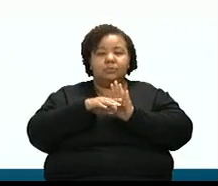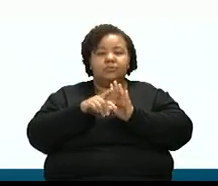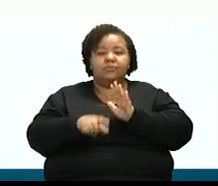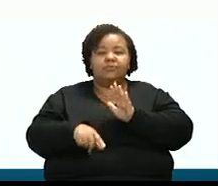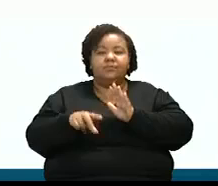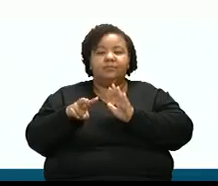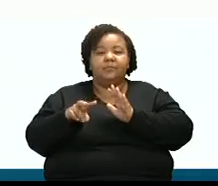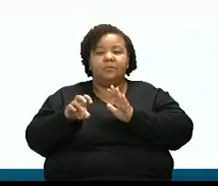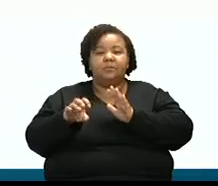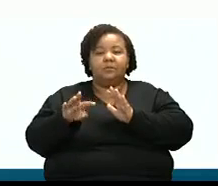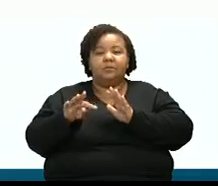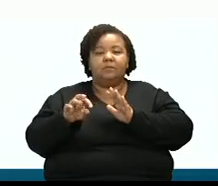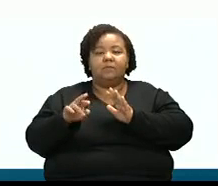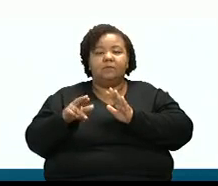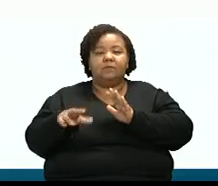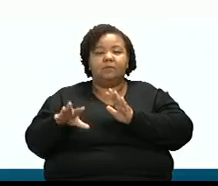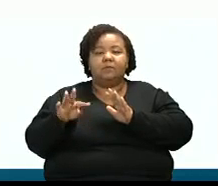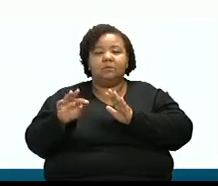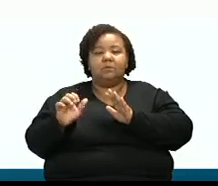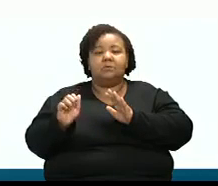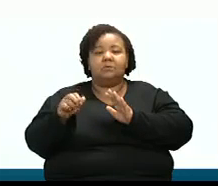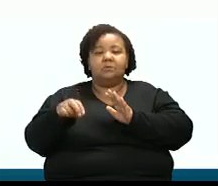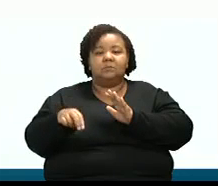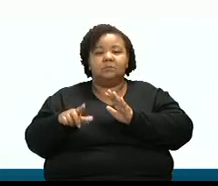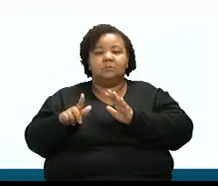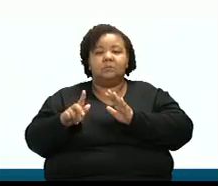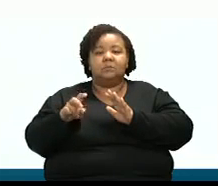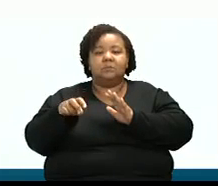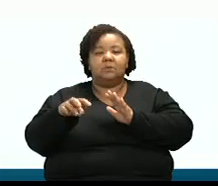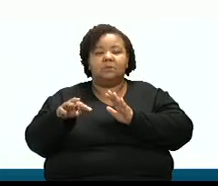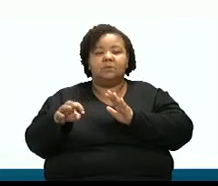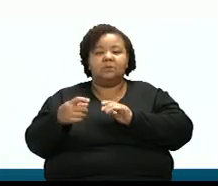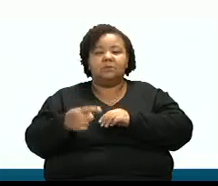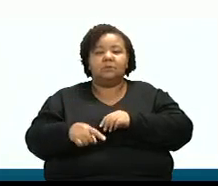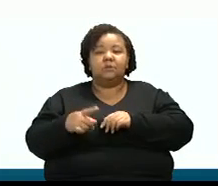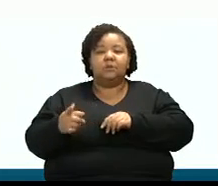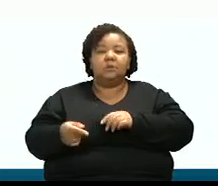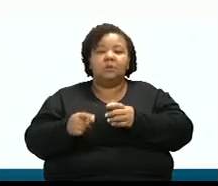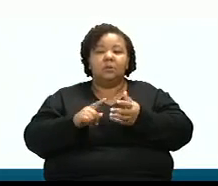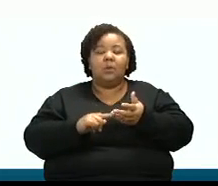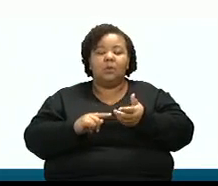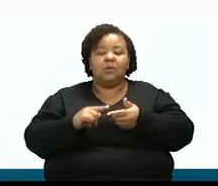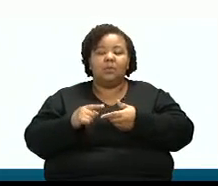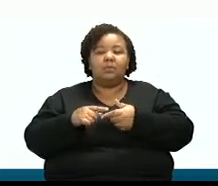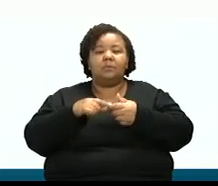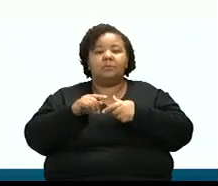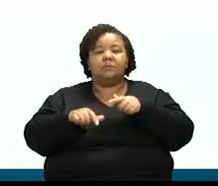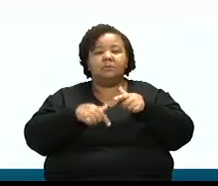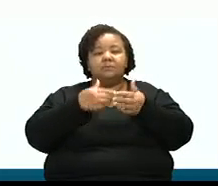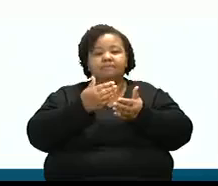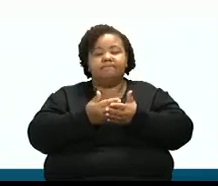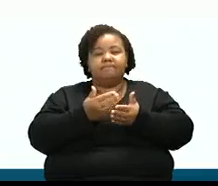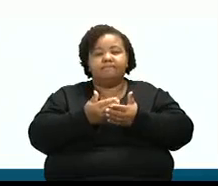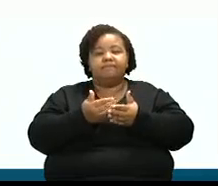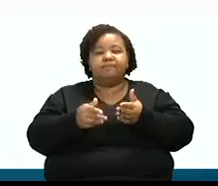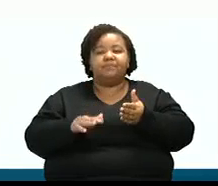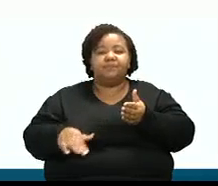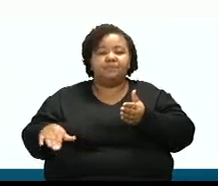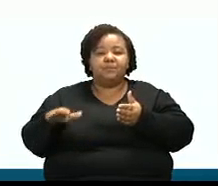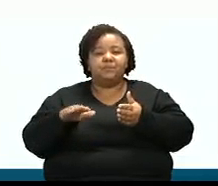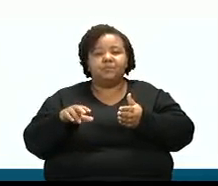vetor tangente à curva. E qual que é a vantagem se trabalhar, ou a diferença em se estudar o campo